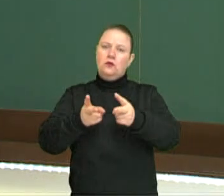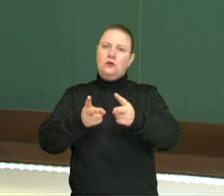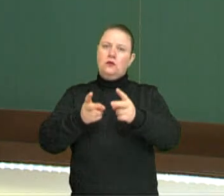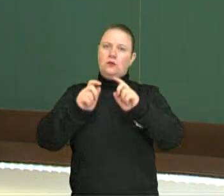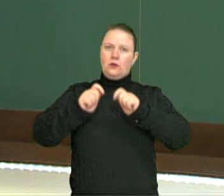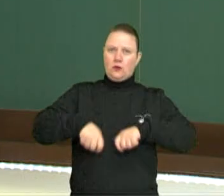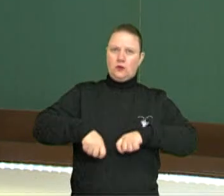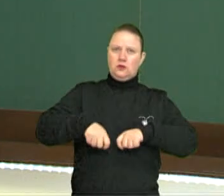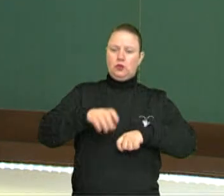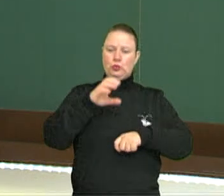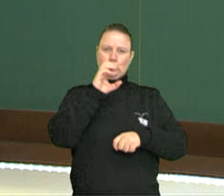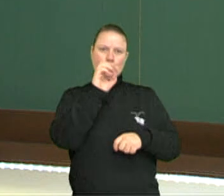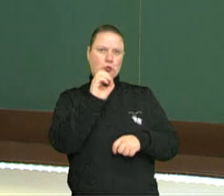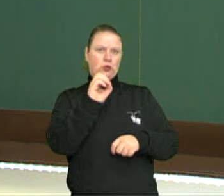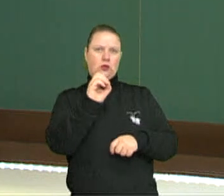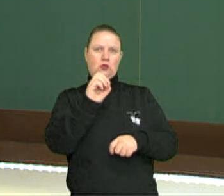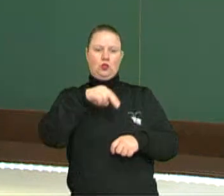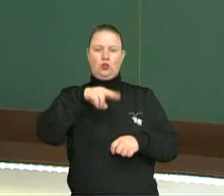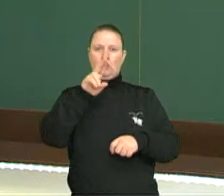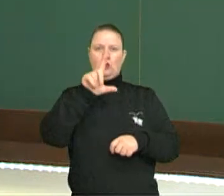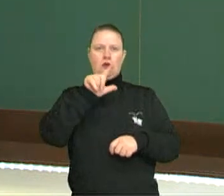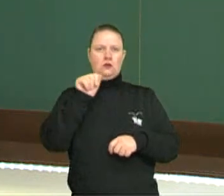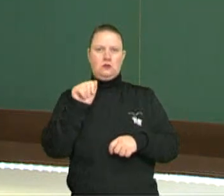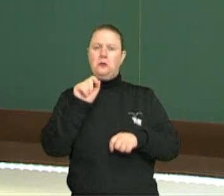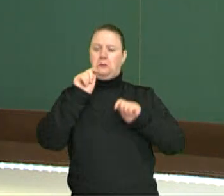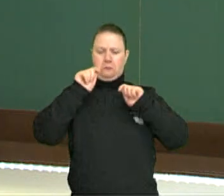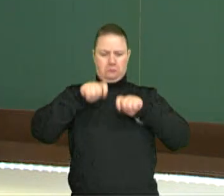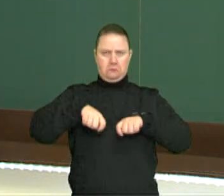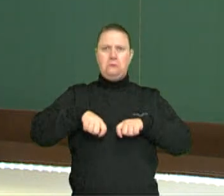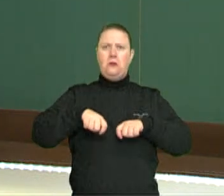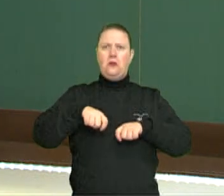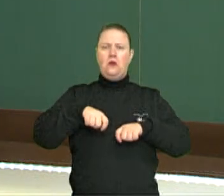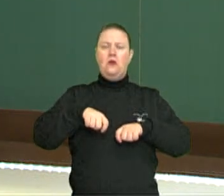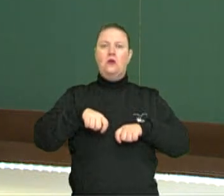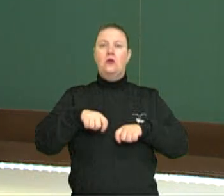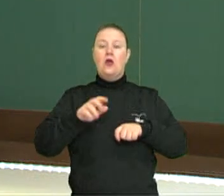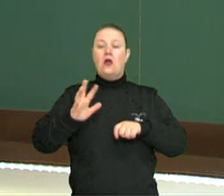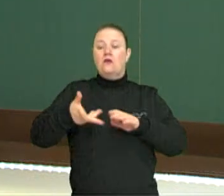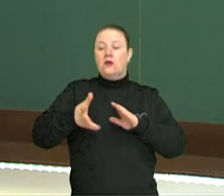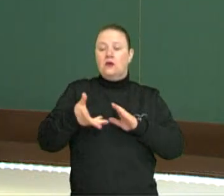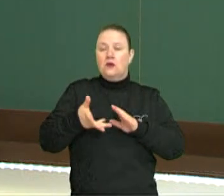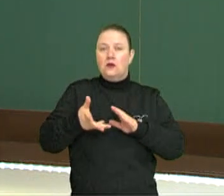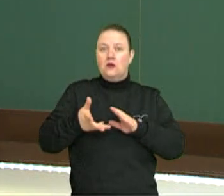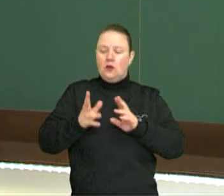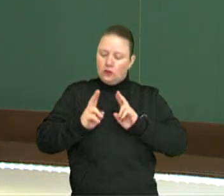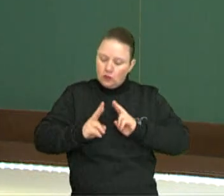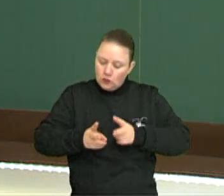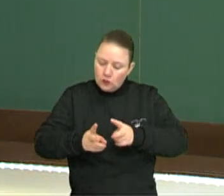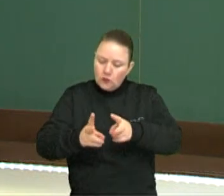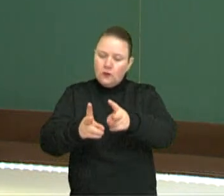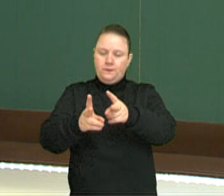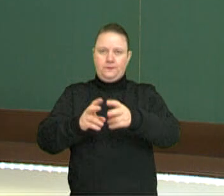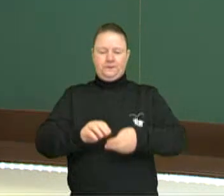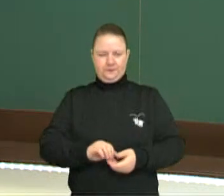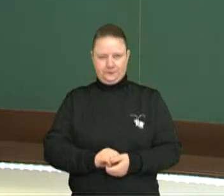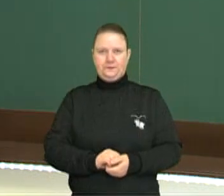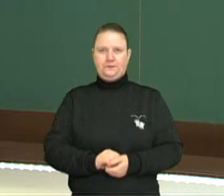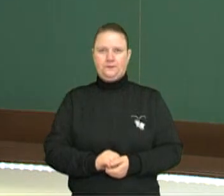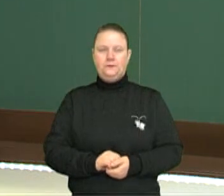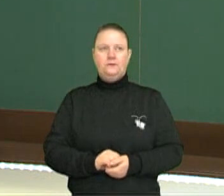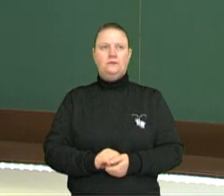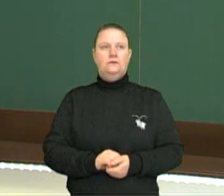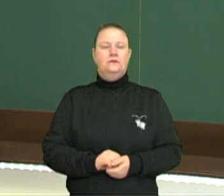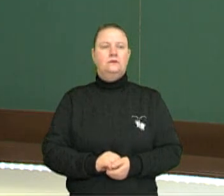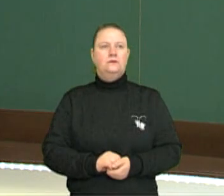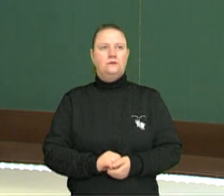pode ser nula, né? Nessa situação, é nula, e a velocidade ela pode ser constante ou nula também, ok? Vamos